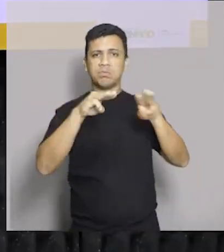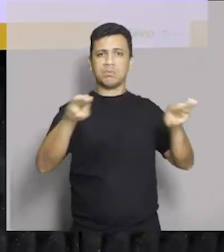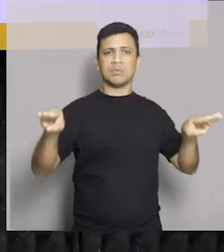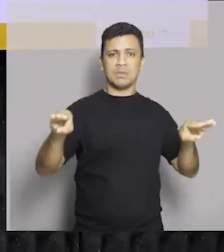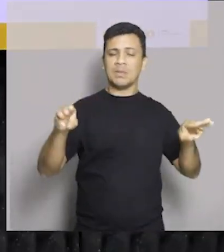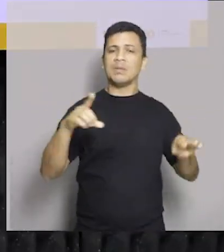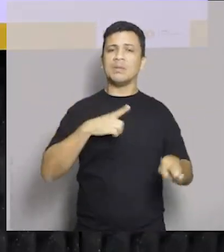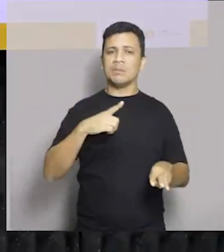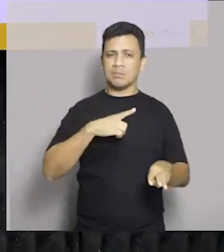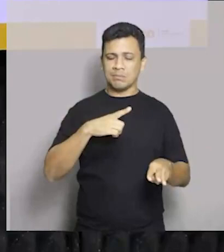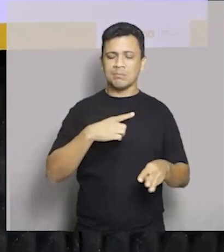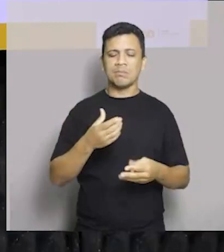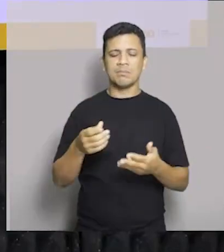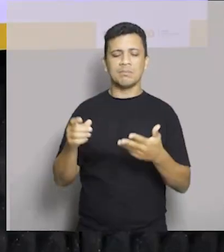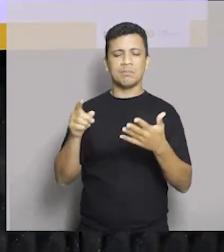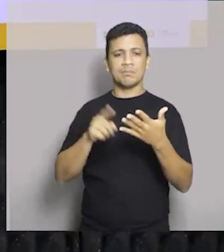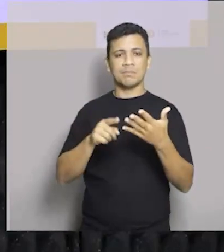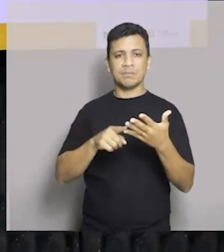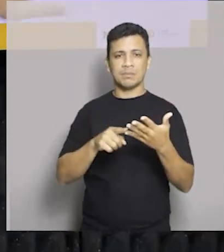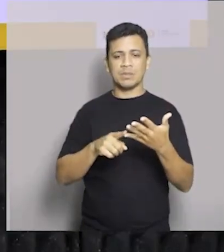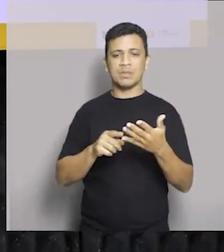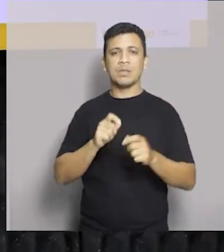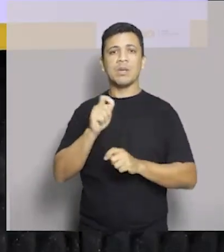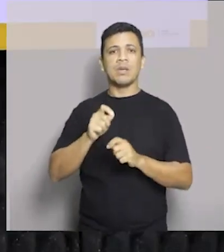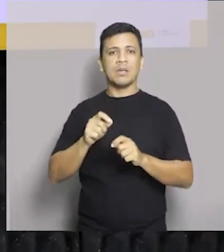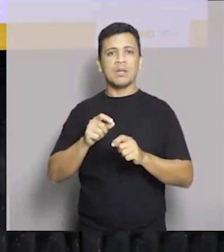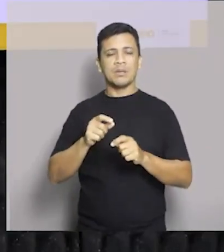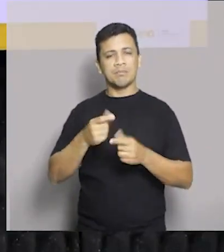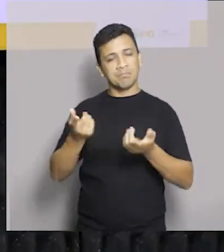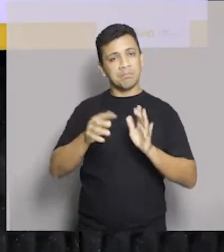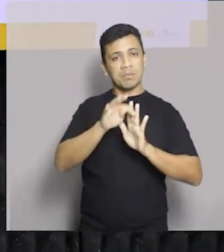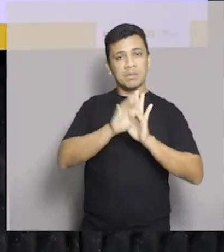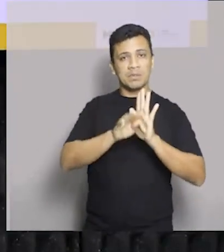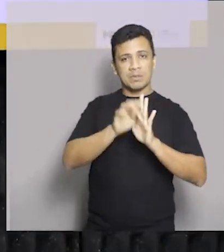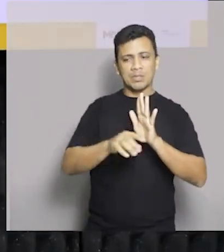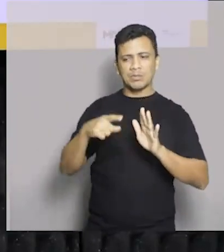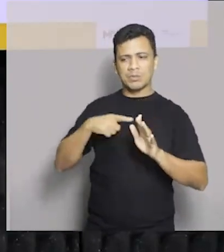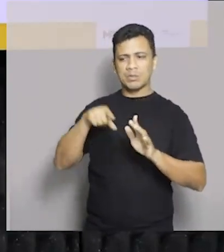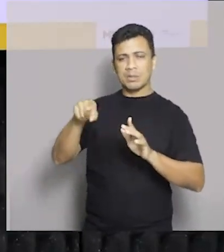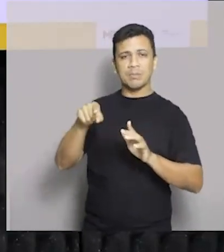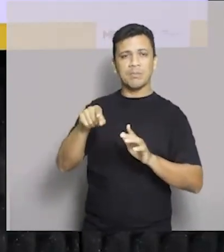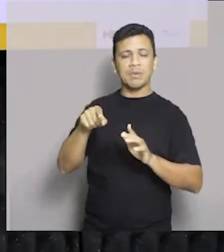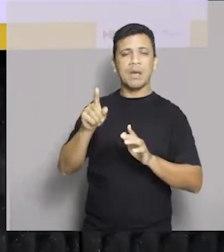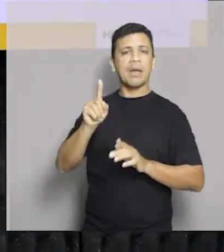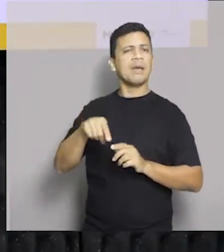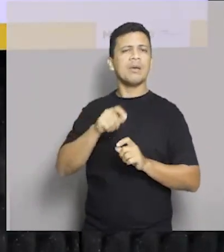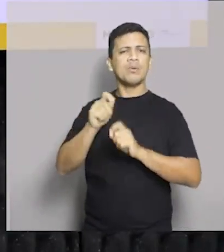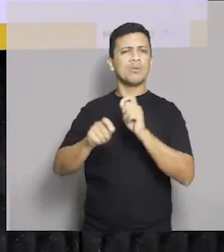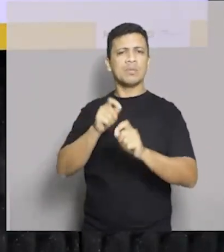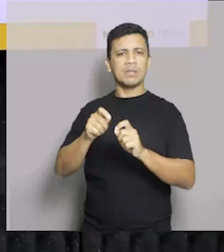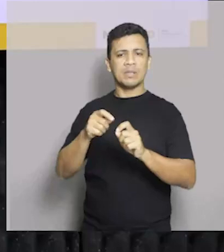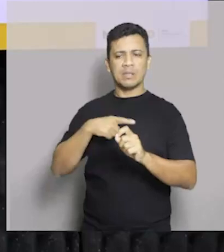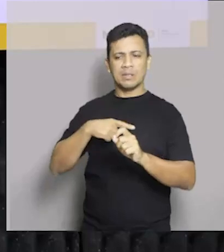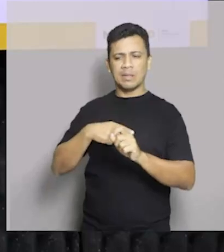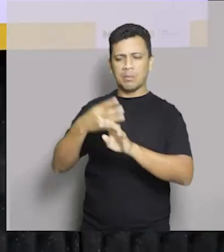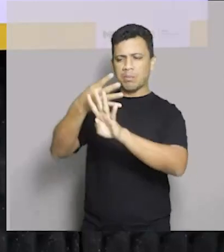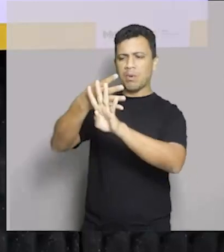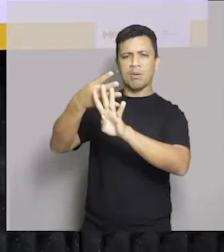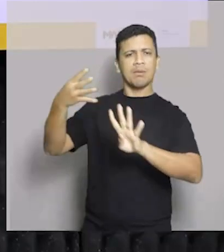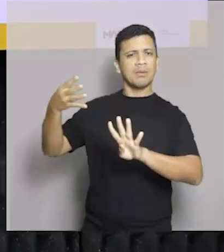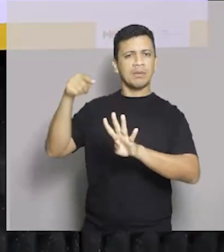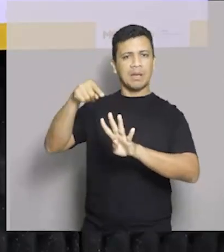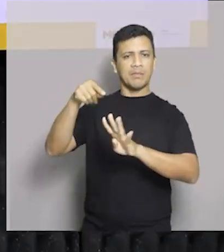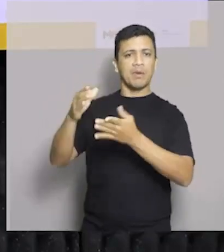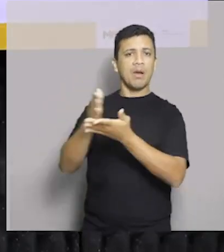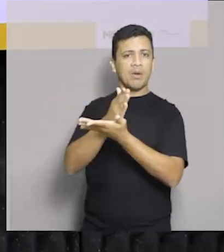as campanhas. Os infográficos são esses textos, como o próprio nome diz, gráficos que vão trazer algum